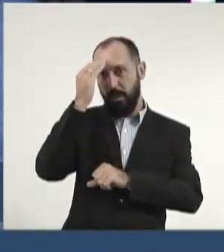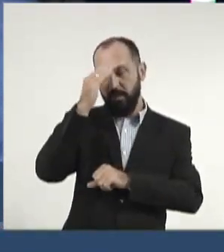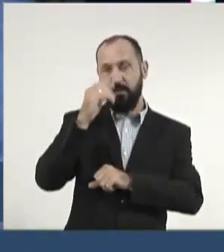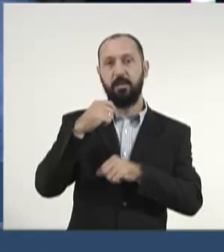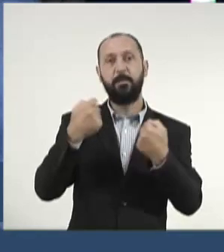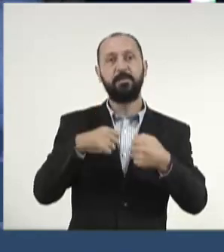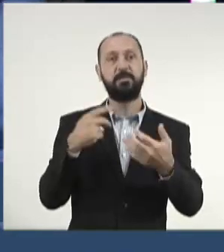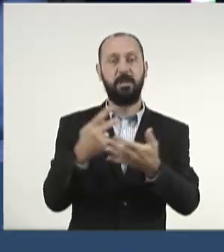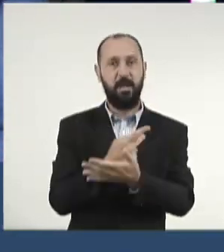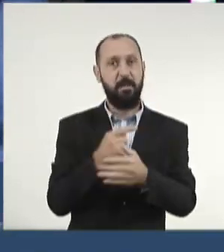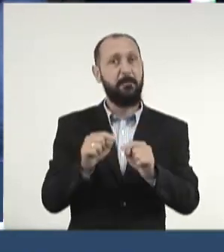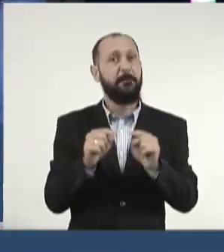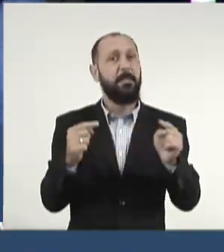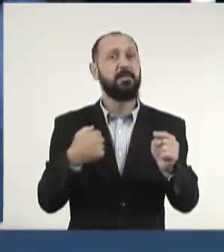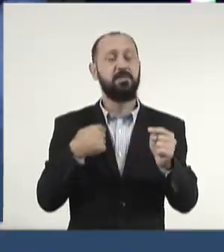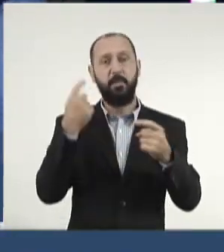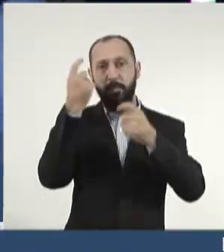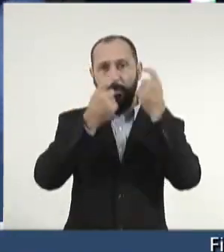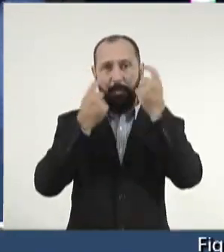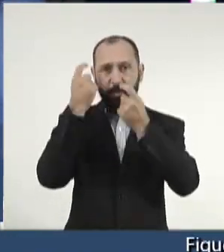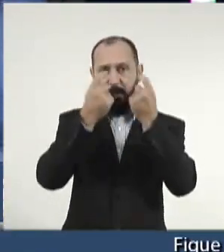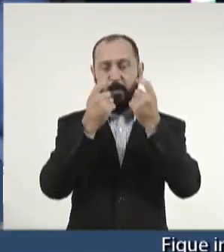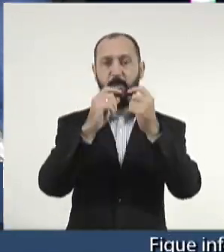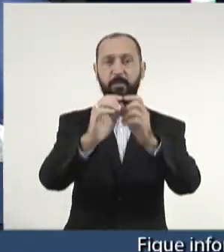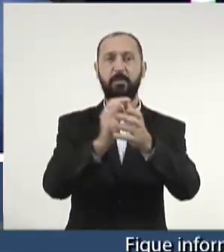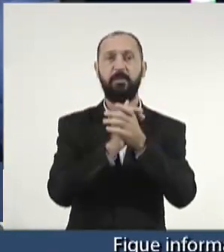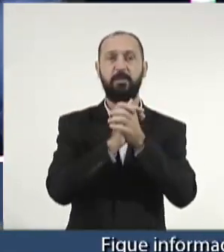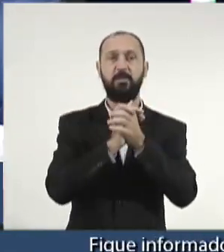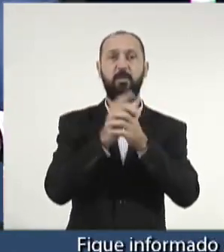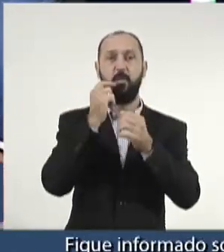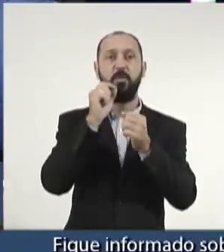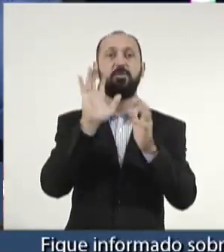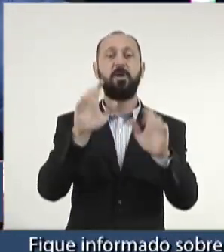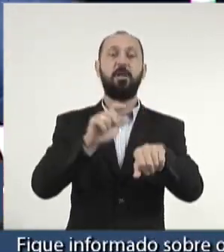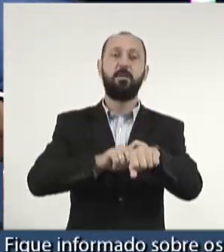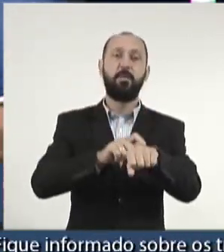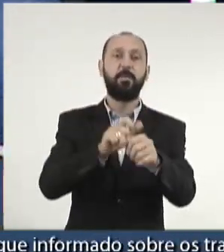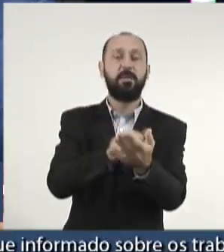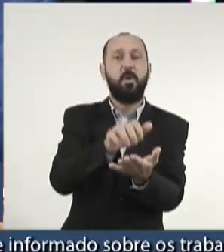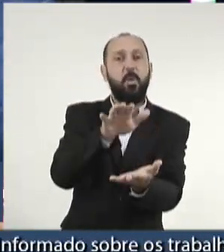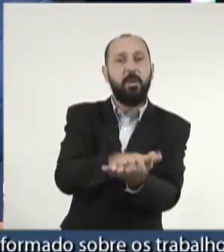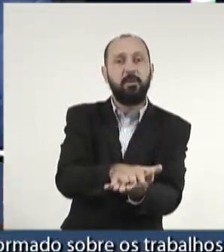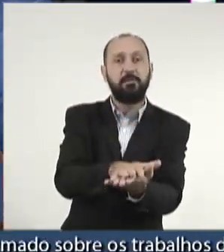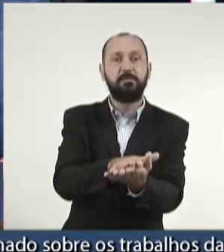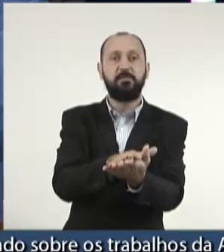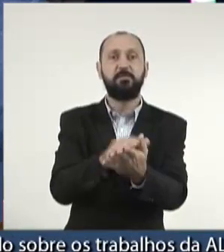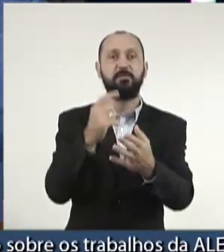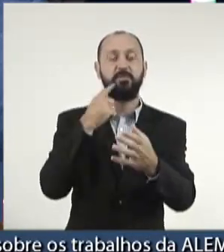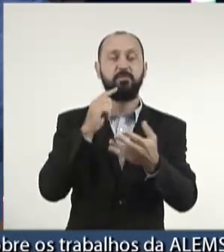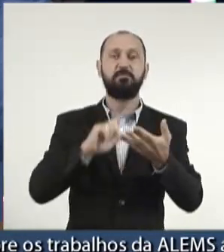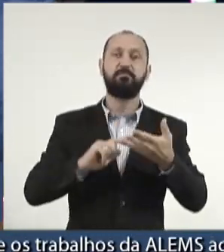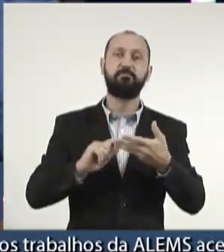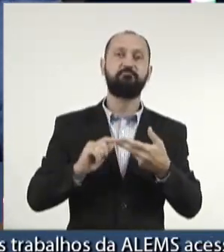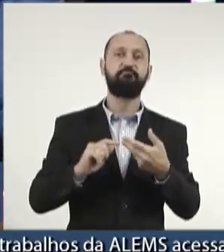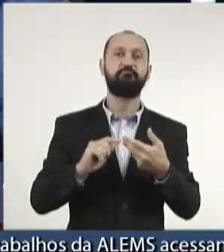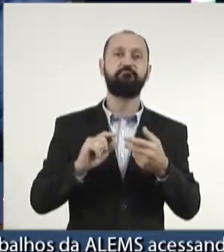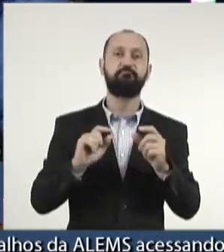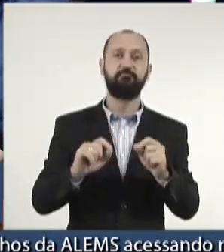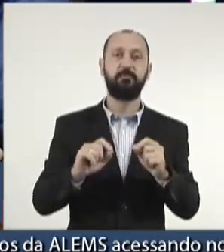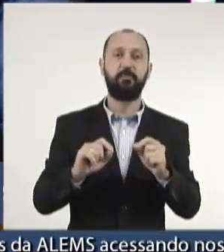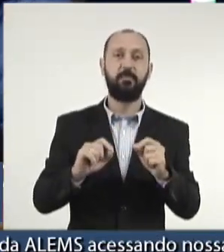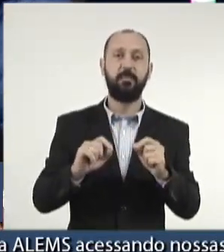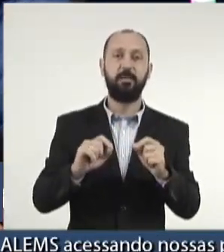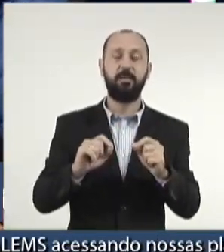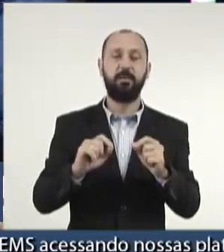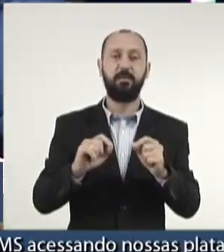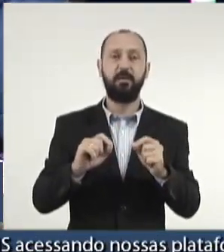errado, mas assim, eu me preocupo muito com a condenação imediata de uma coisa que é considerado